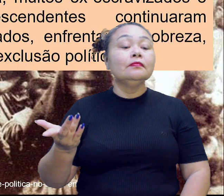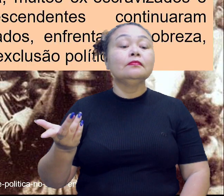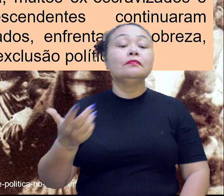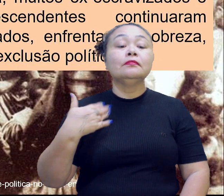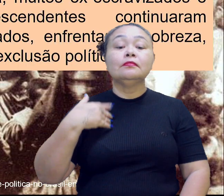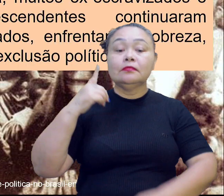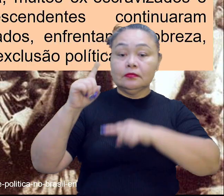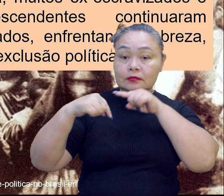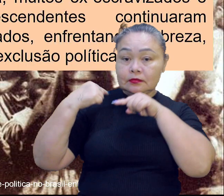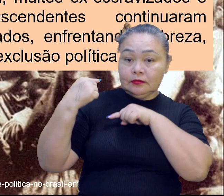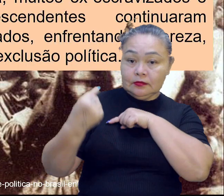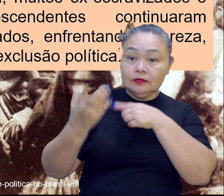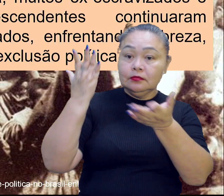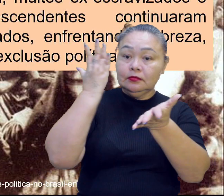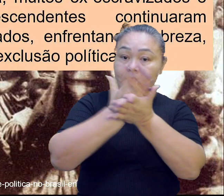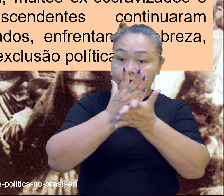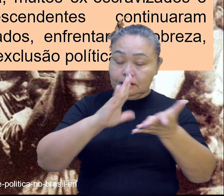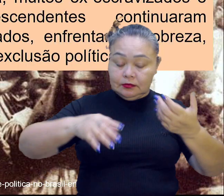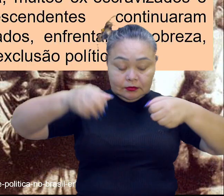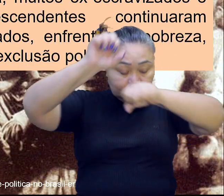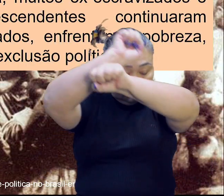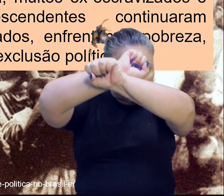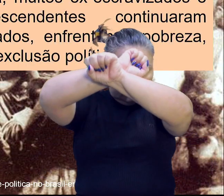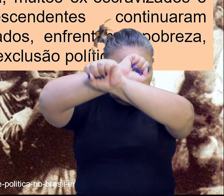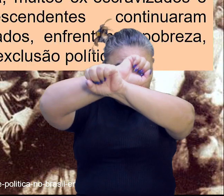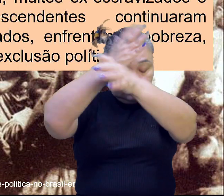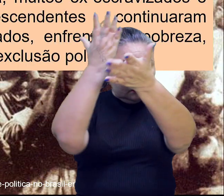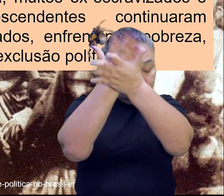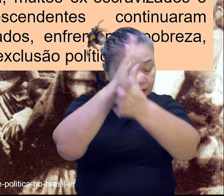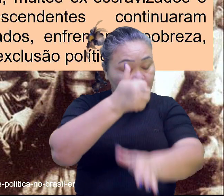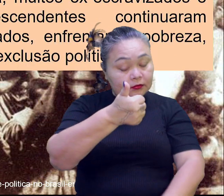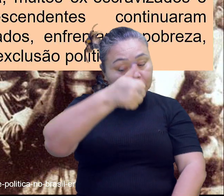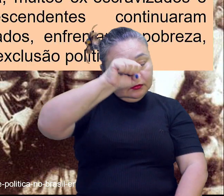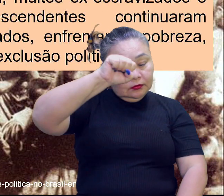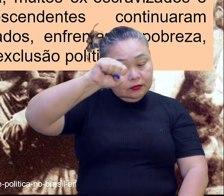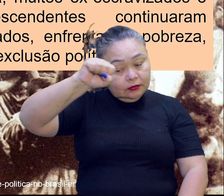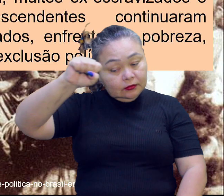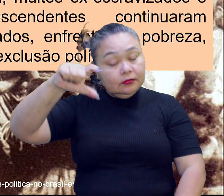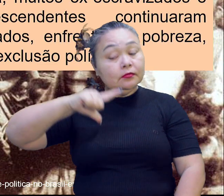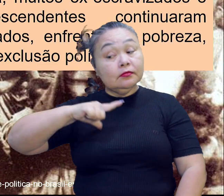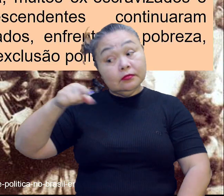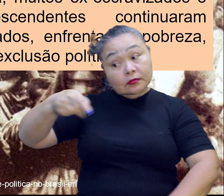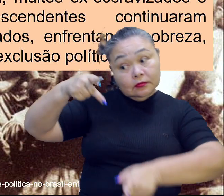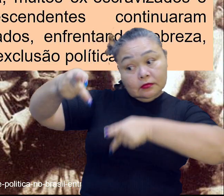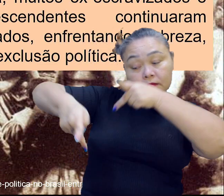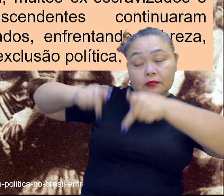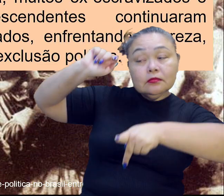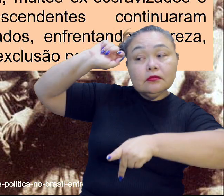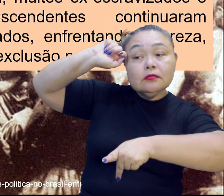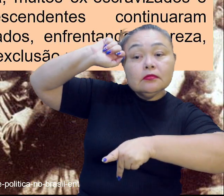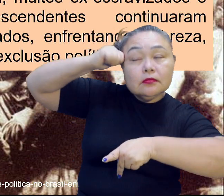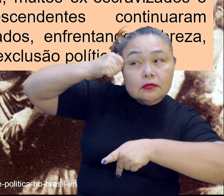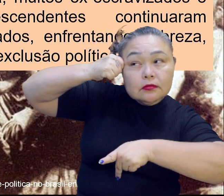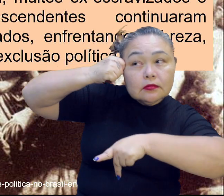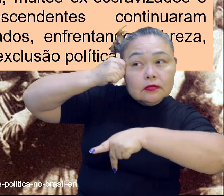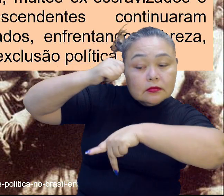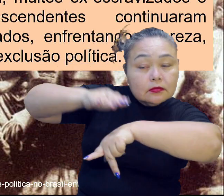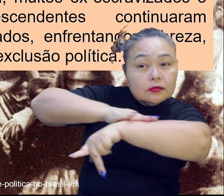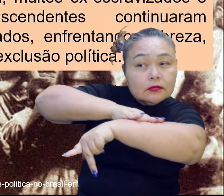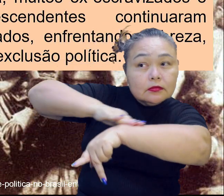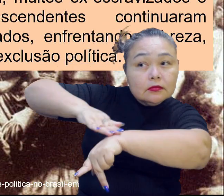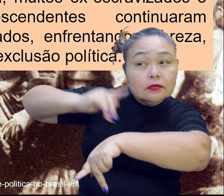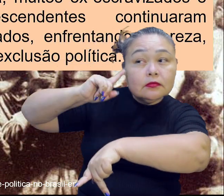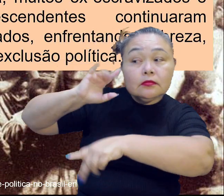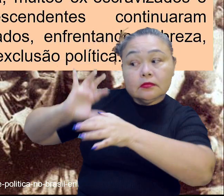disso, após a abolição da escravidão em 1888, essa população negra que foi liberta